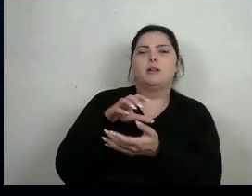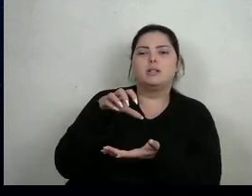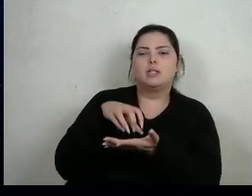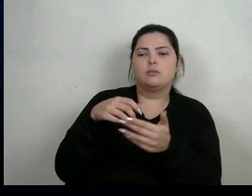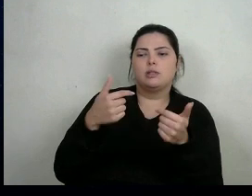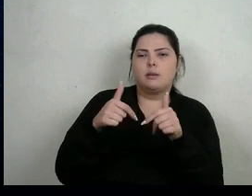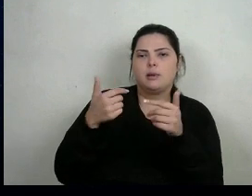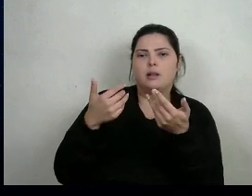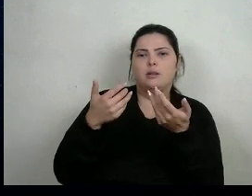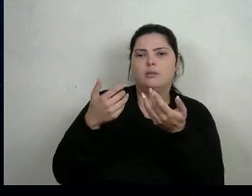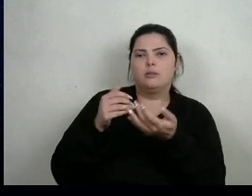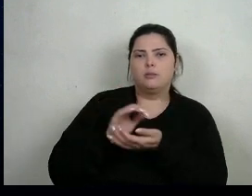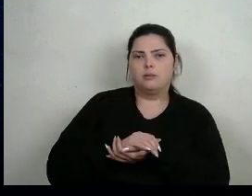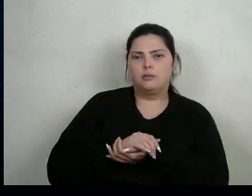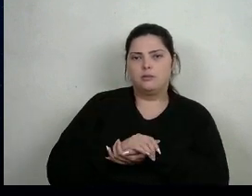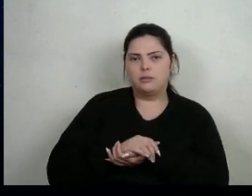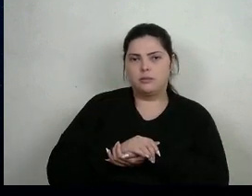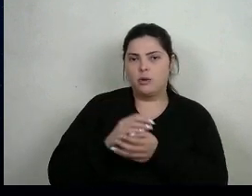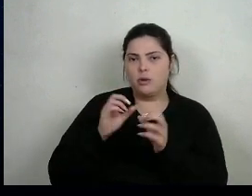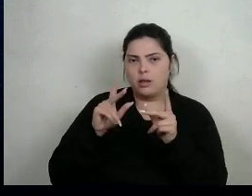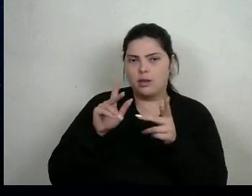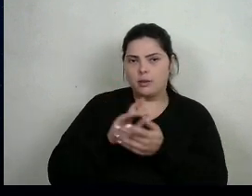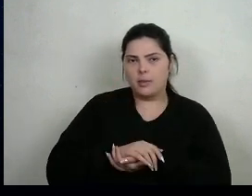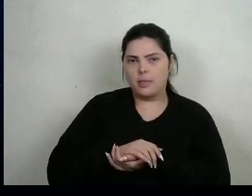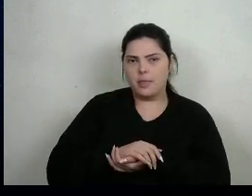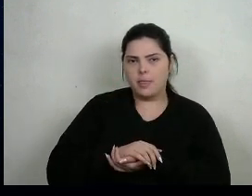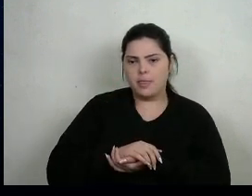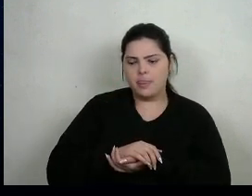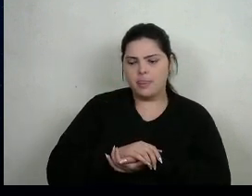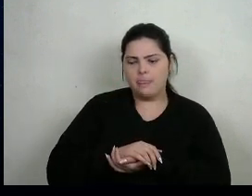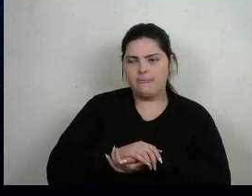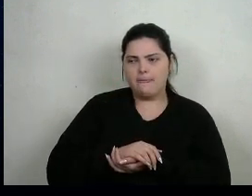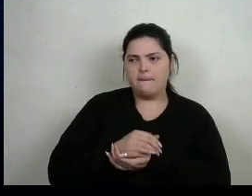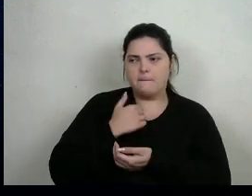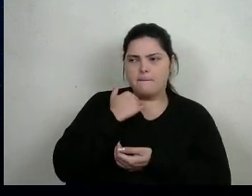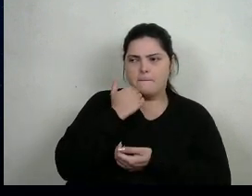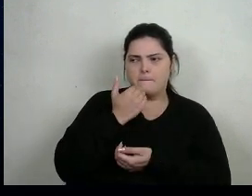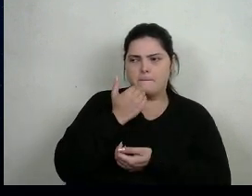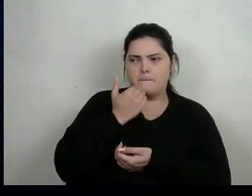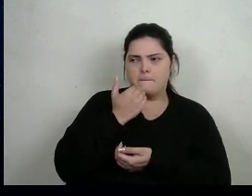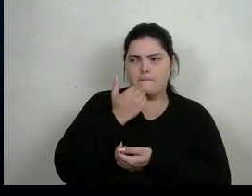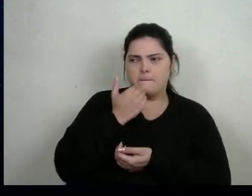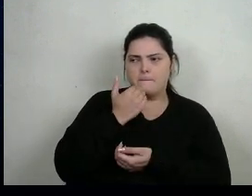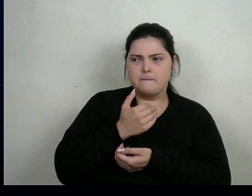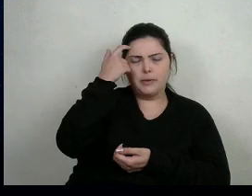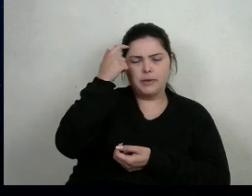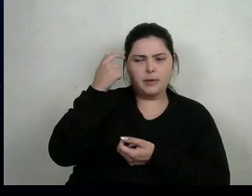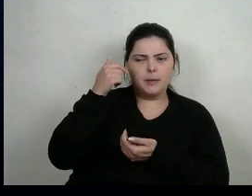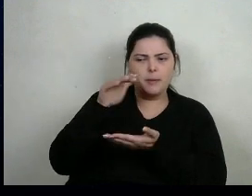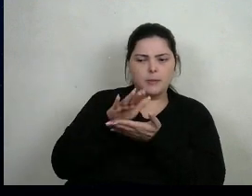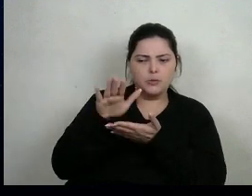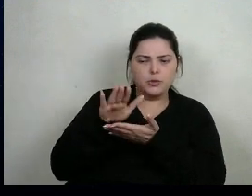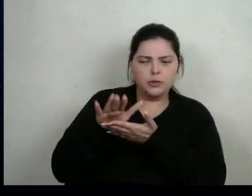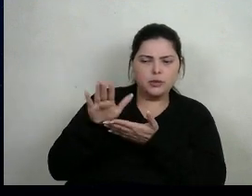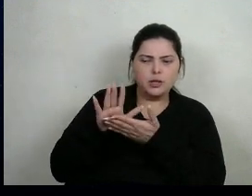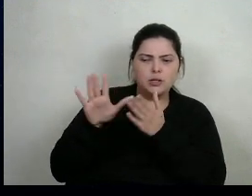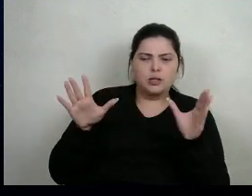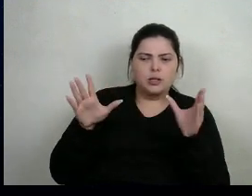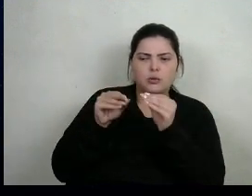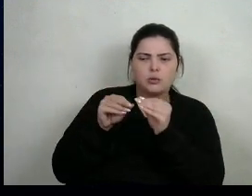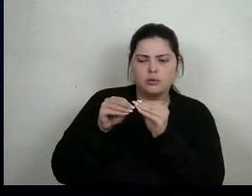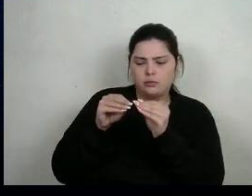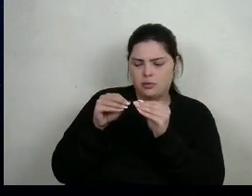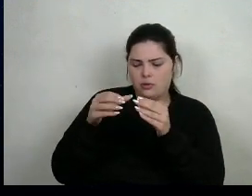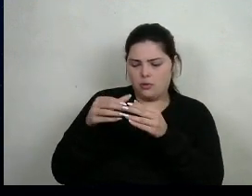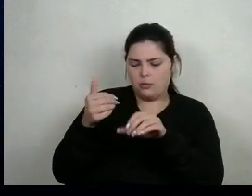criando estoque certo então o que que adianta a gente pensar em produtividade e otimizar uma equipe